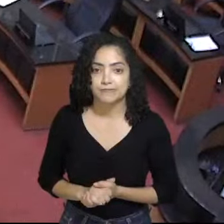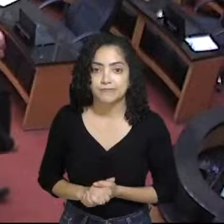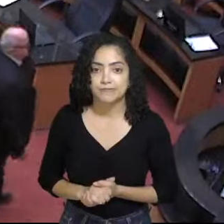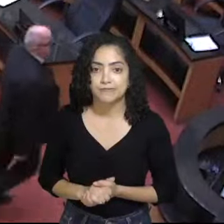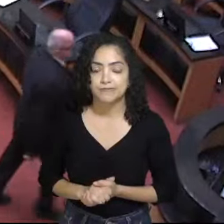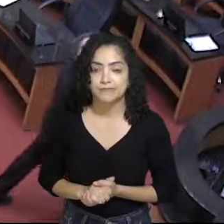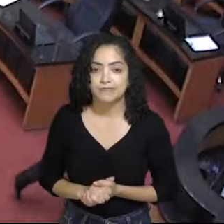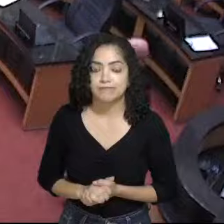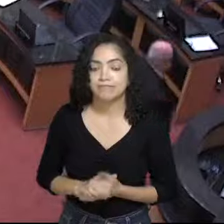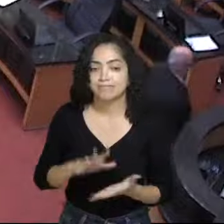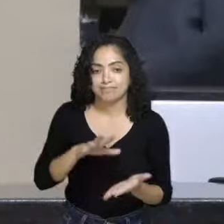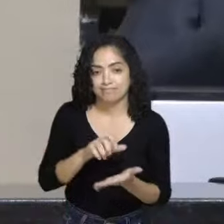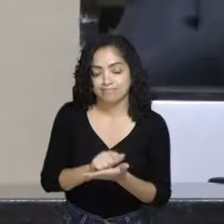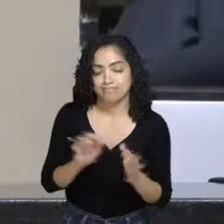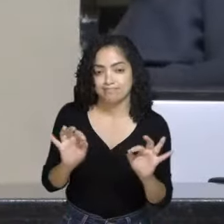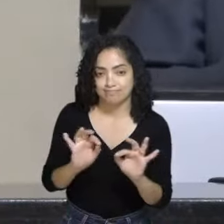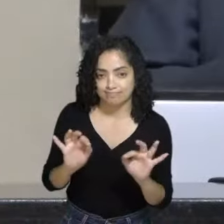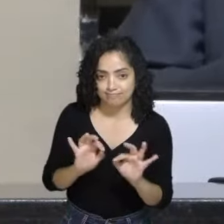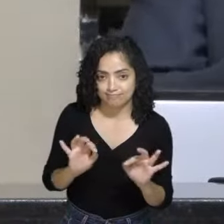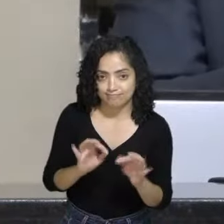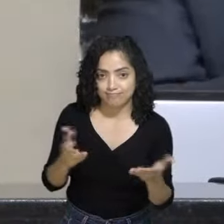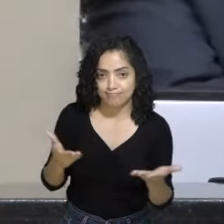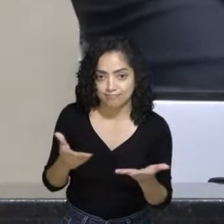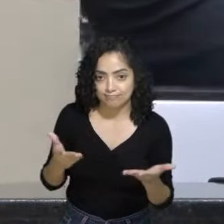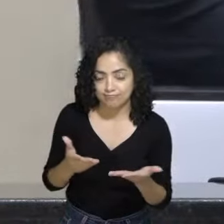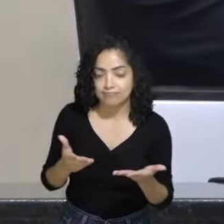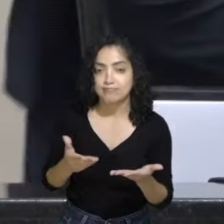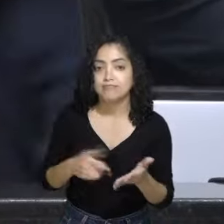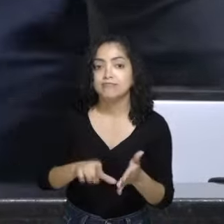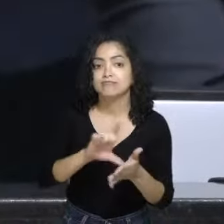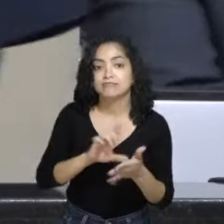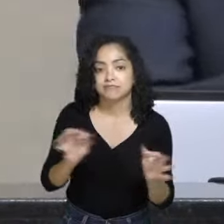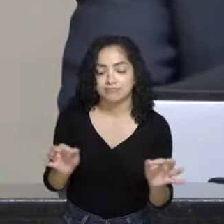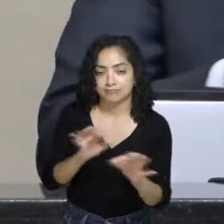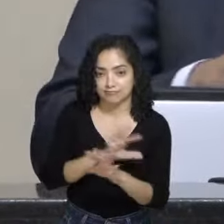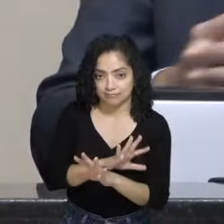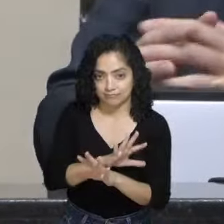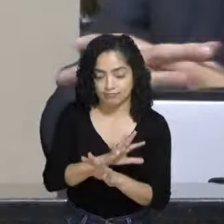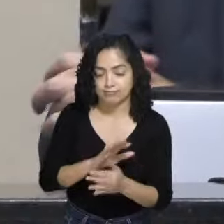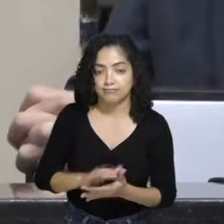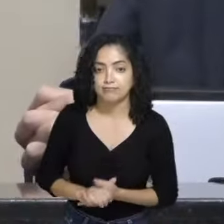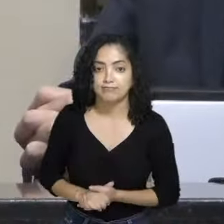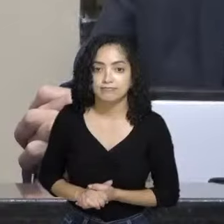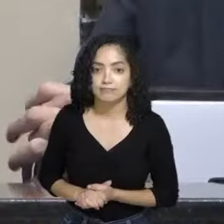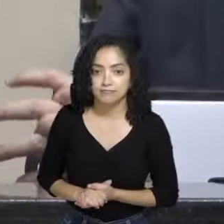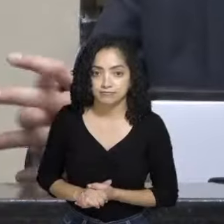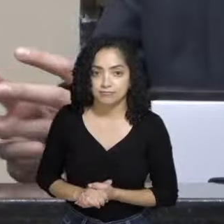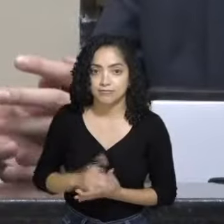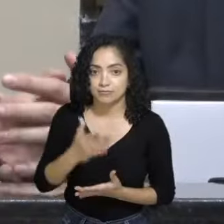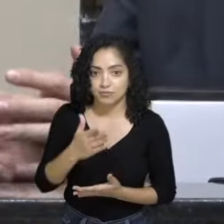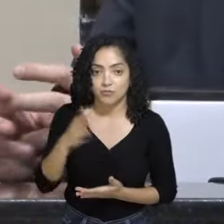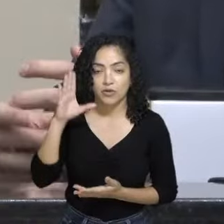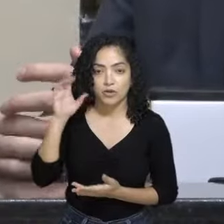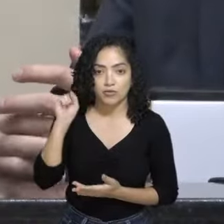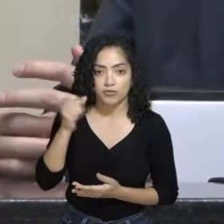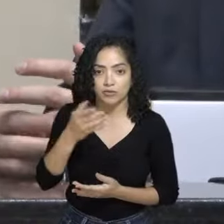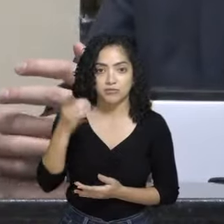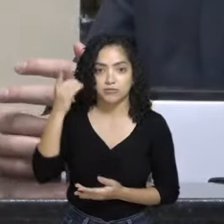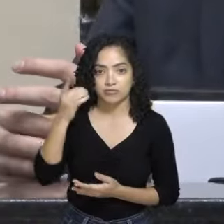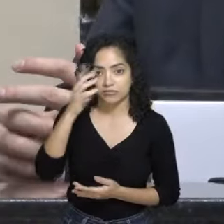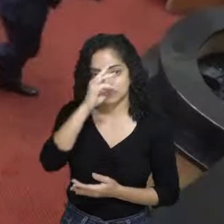Não havendo mais oradores inscritos nesta sessão, esta presidência, antes de encerrar a sessão, vai ouvir atentamente o deputado Volney